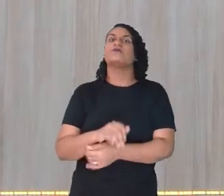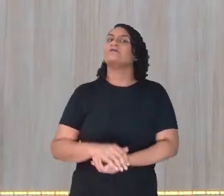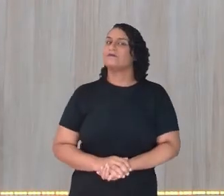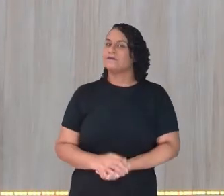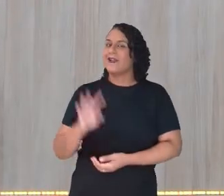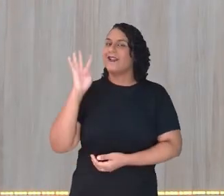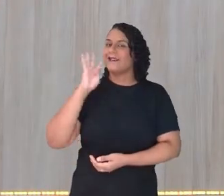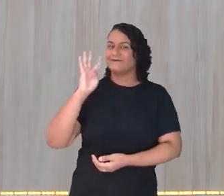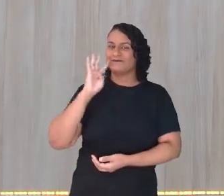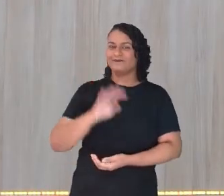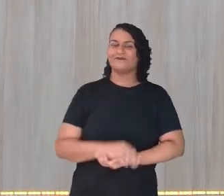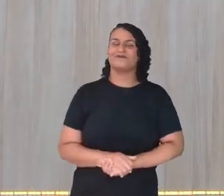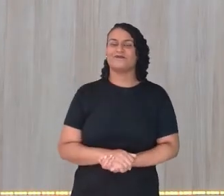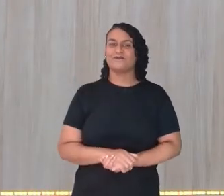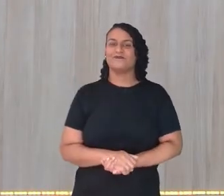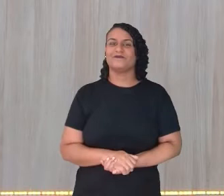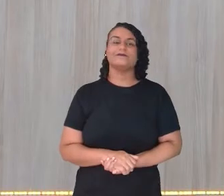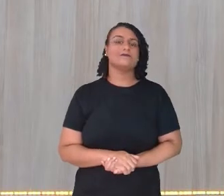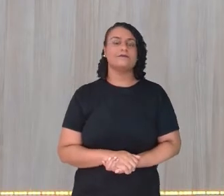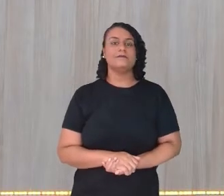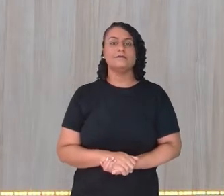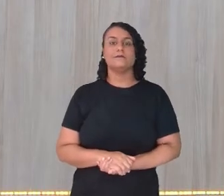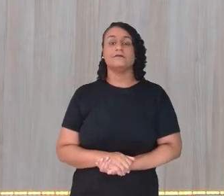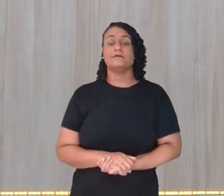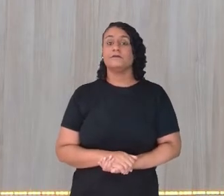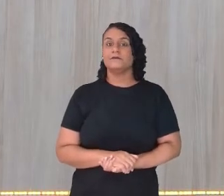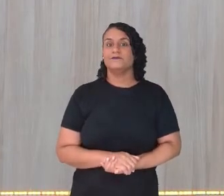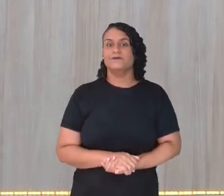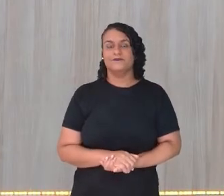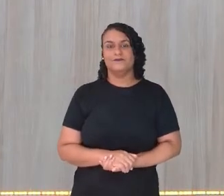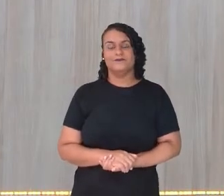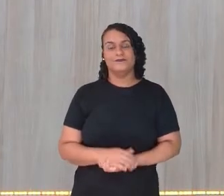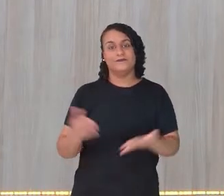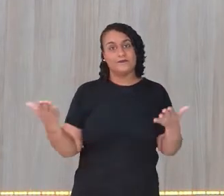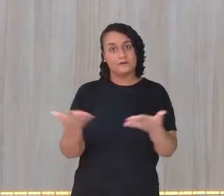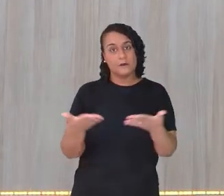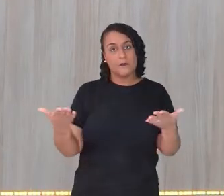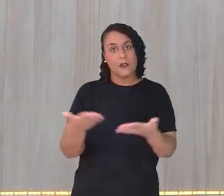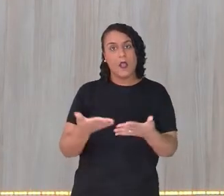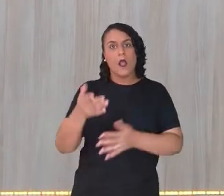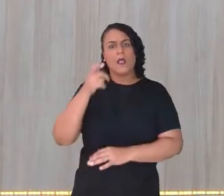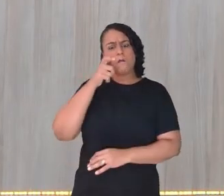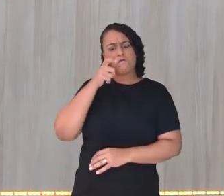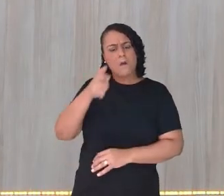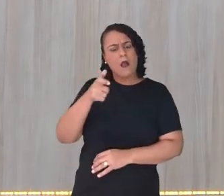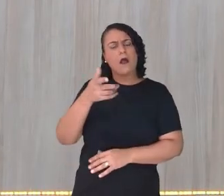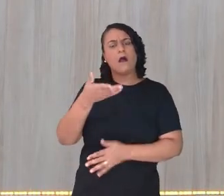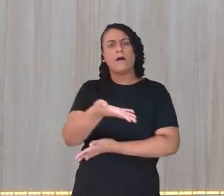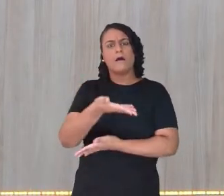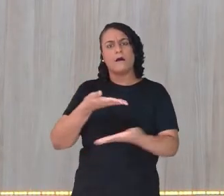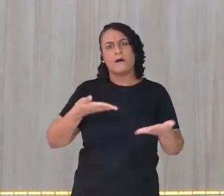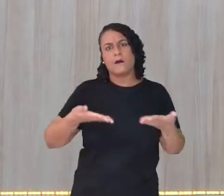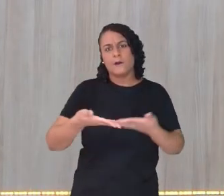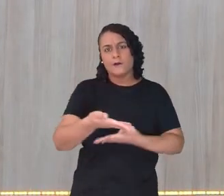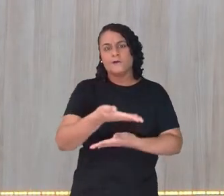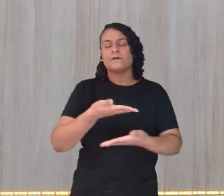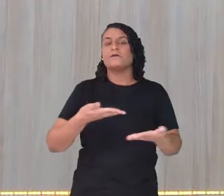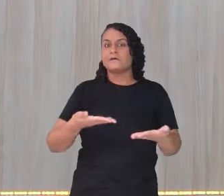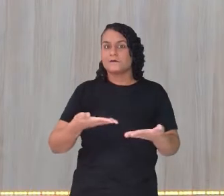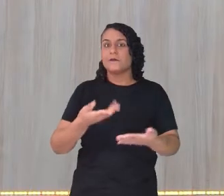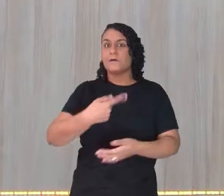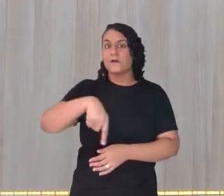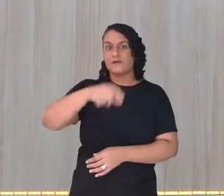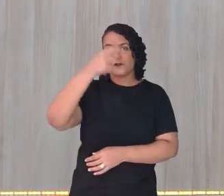né, pessoal? Então, mas para que a nossa aula ela esteja bem interativa, ela possa, né, ser